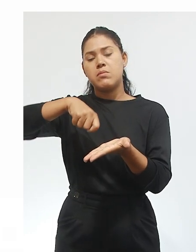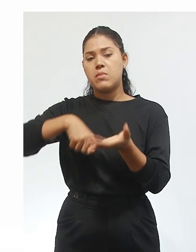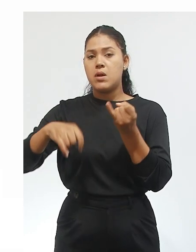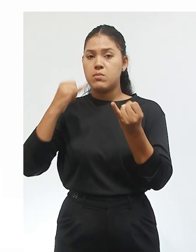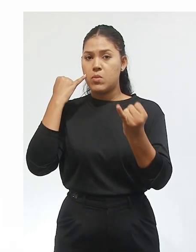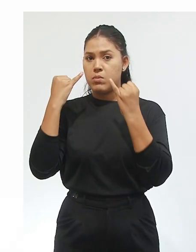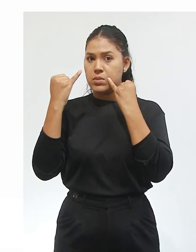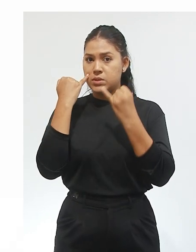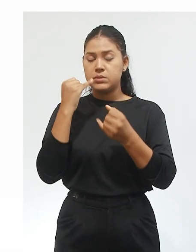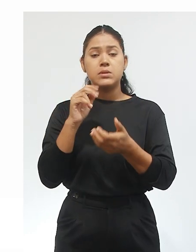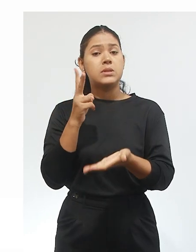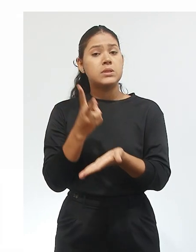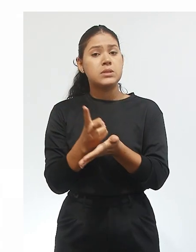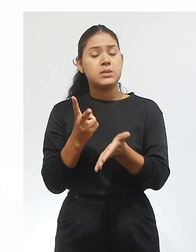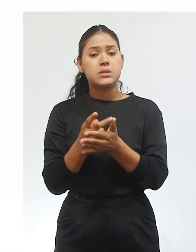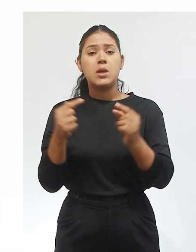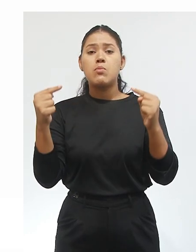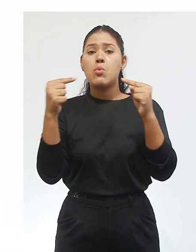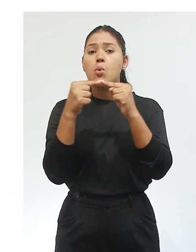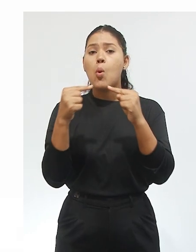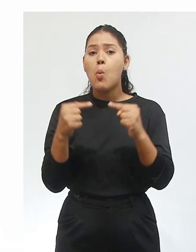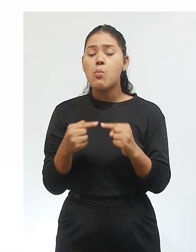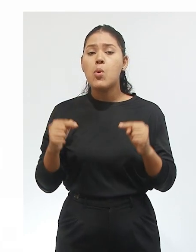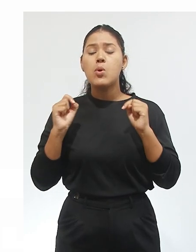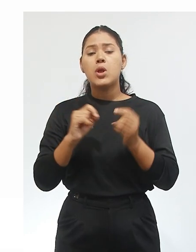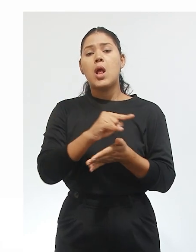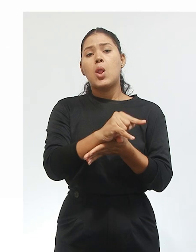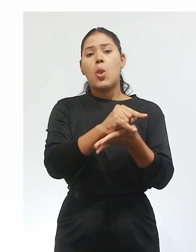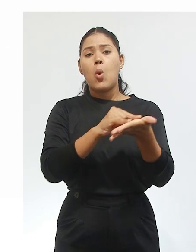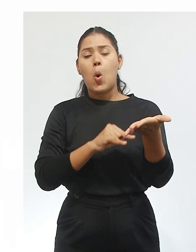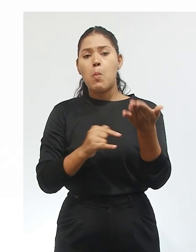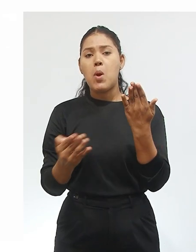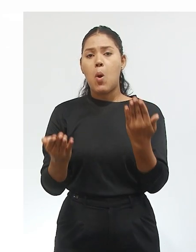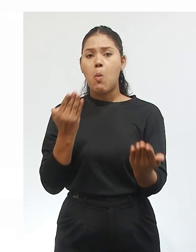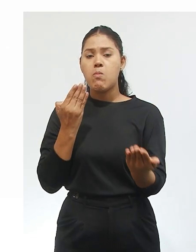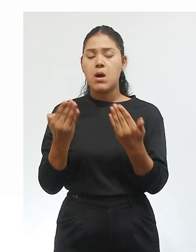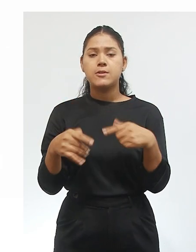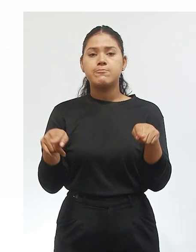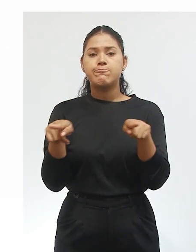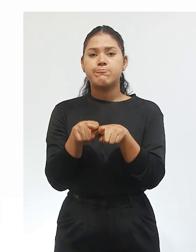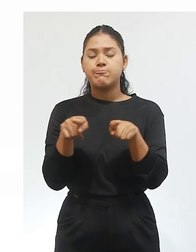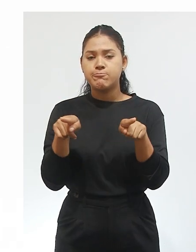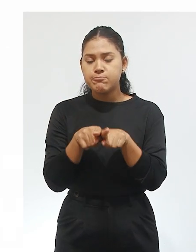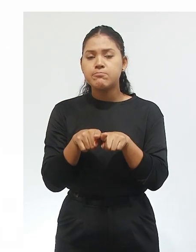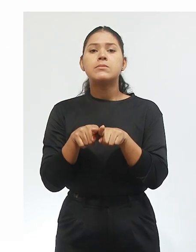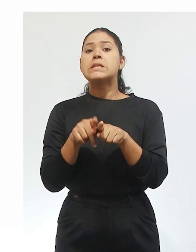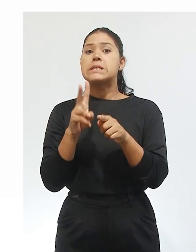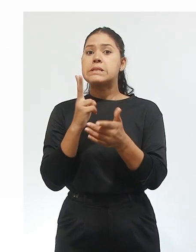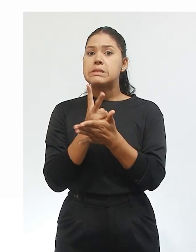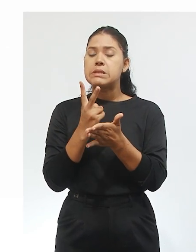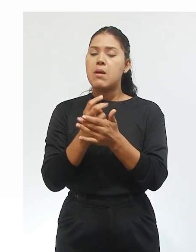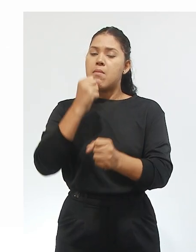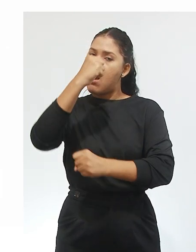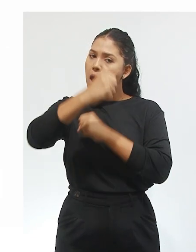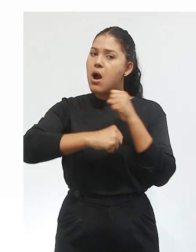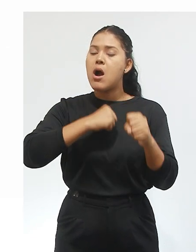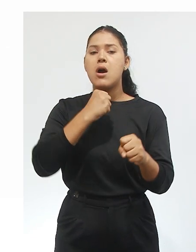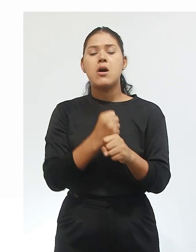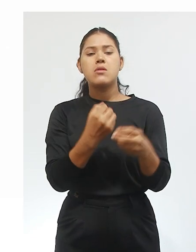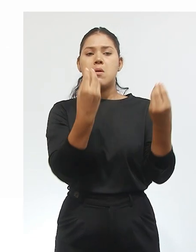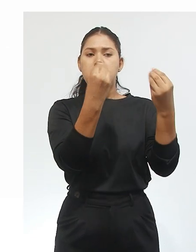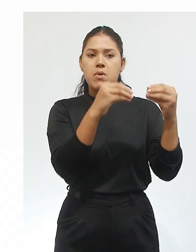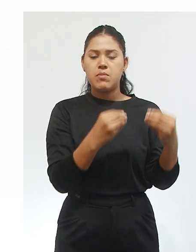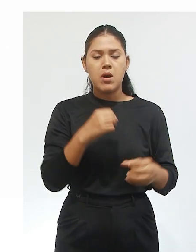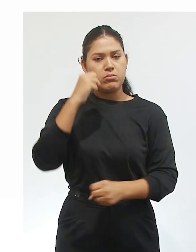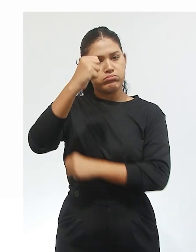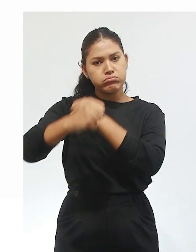em correspondência com a documentação respectiva e a levantar, tá, anualmente o balanço